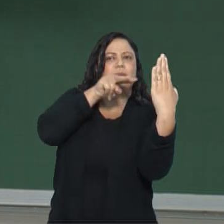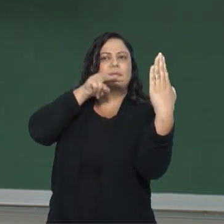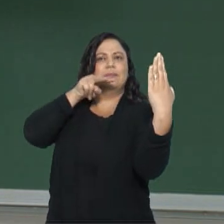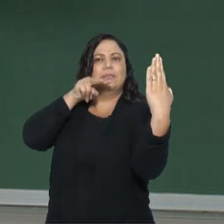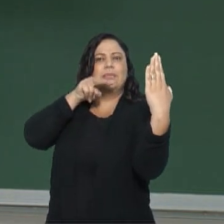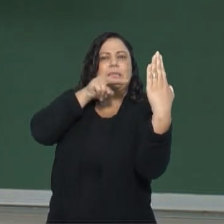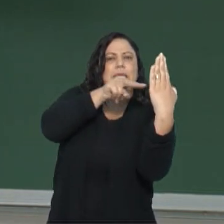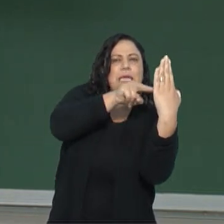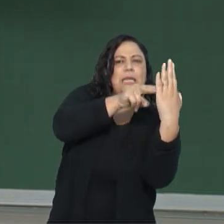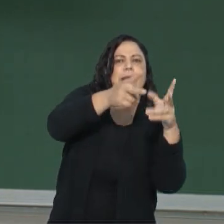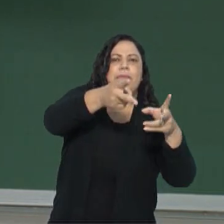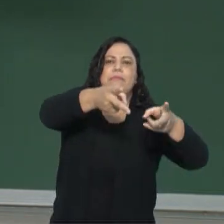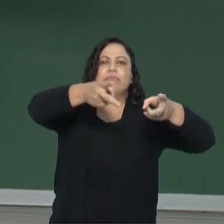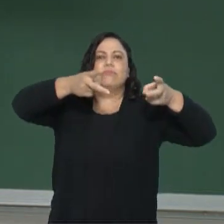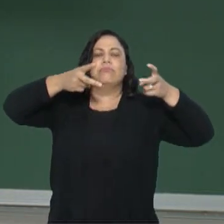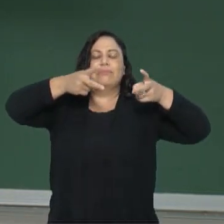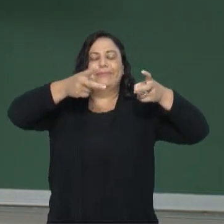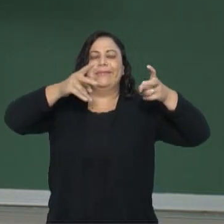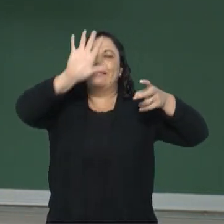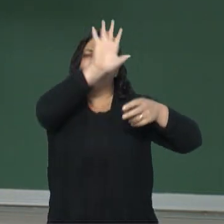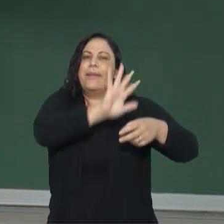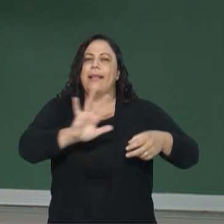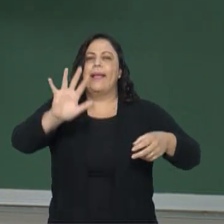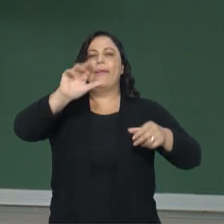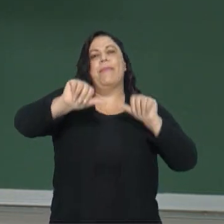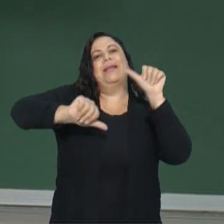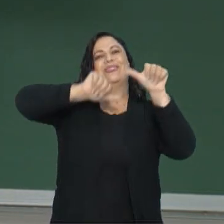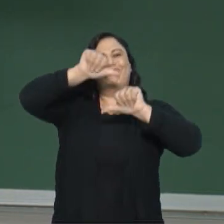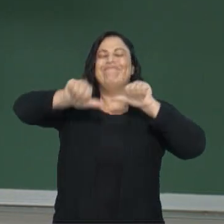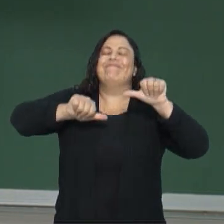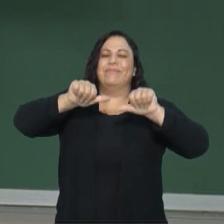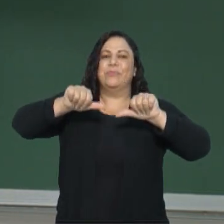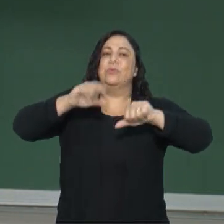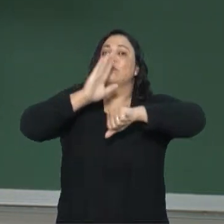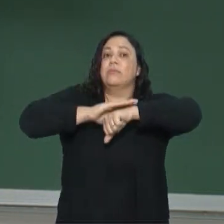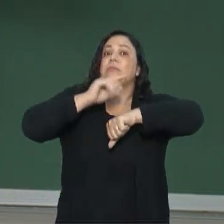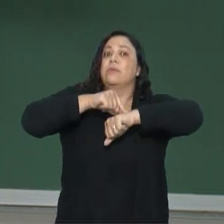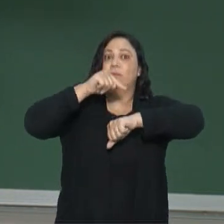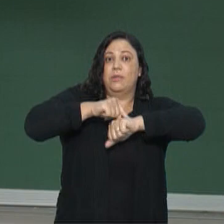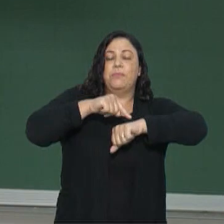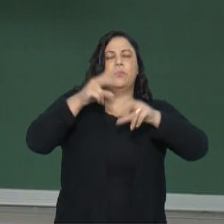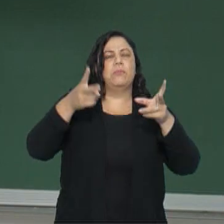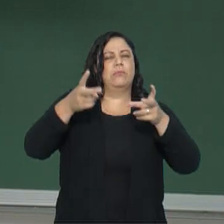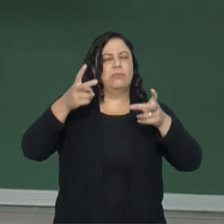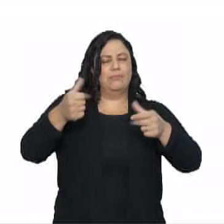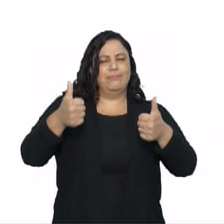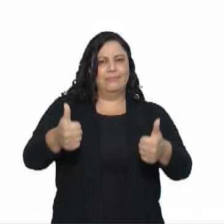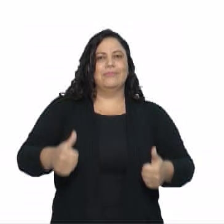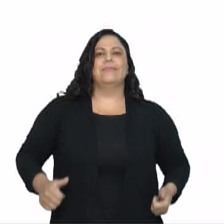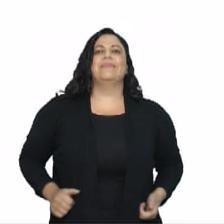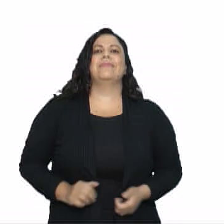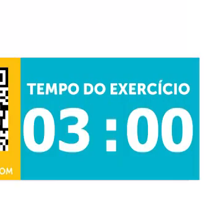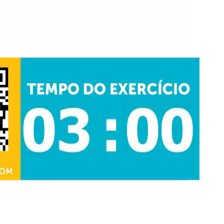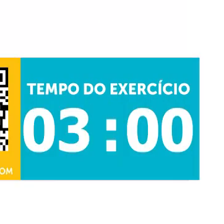vão perceber que essa imagem muda. Vou dar um tempinho para vocês observarem e depois a gente conversa.